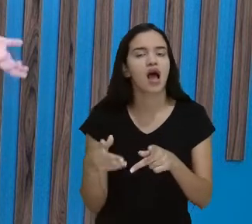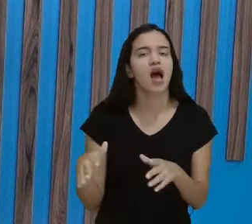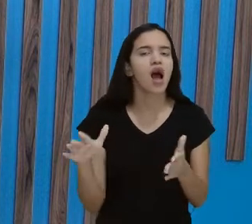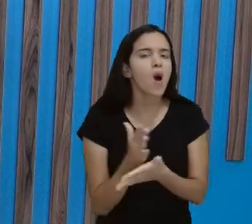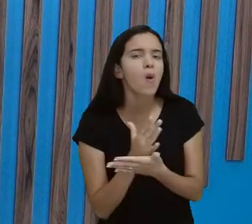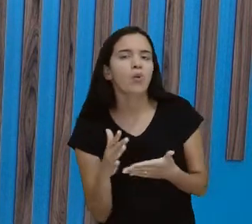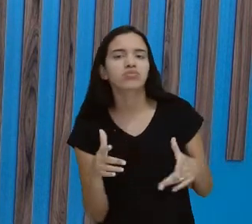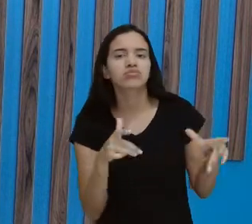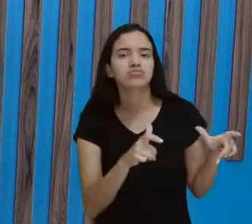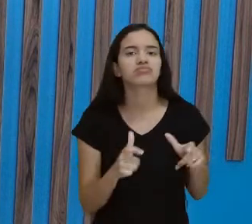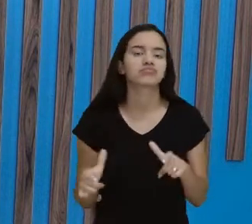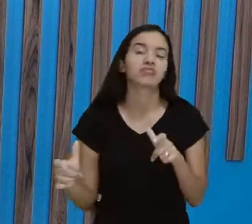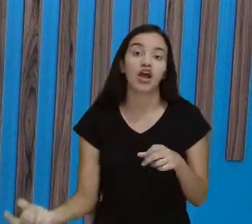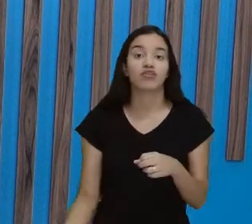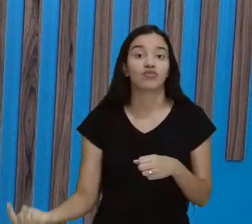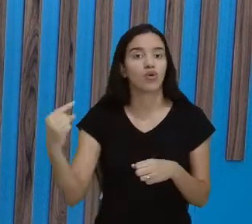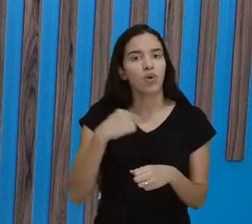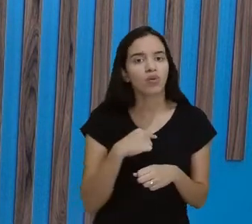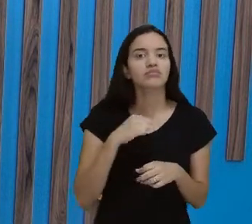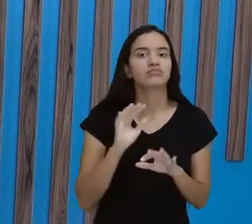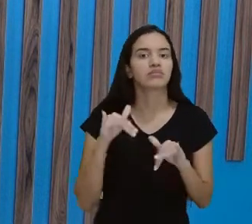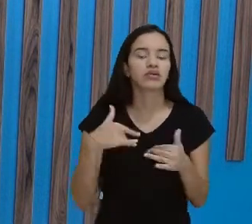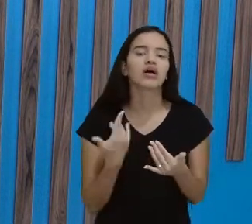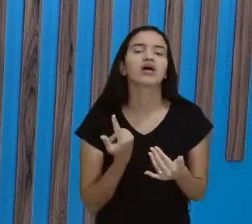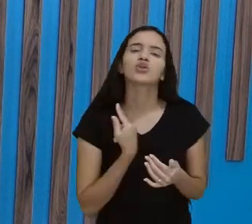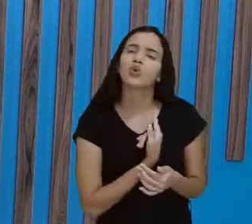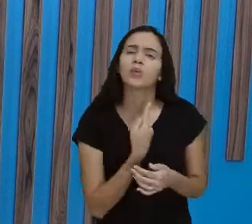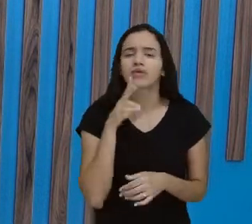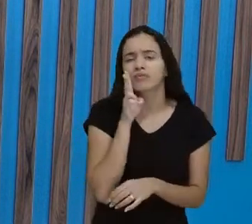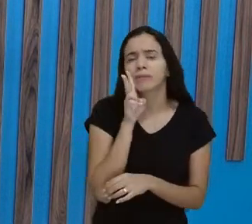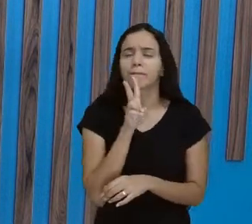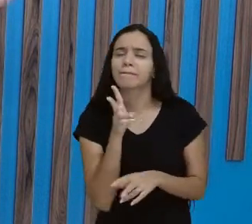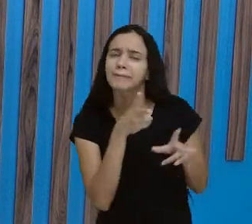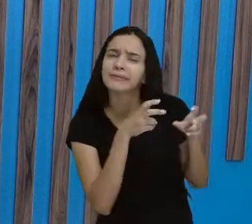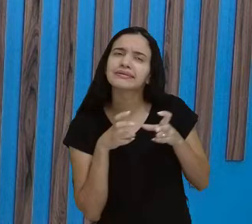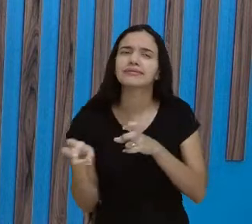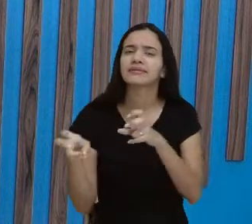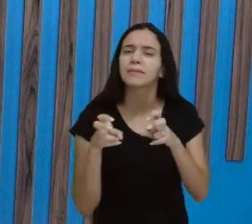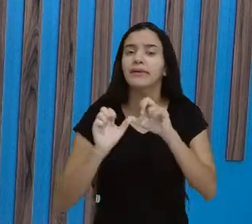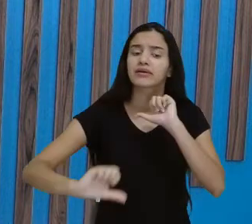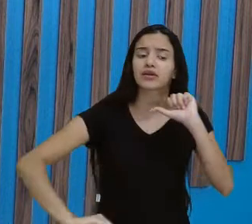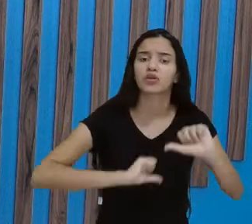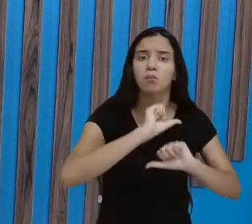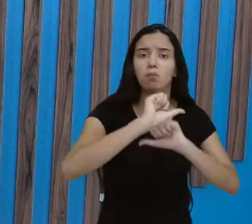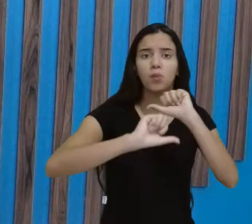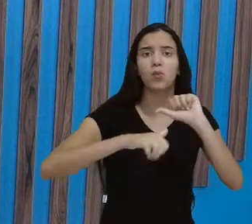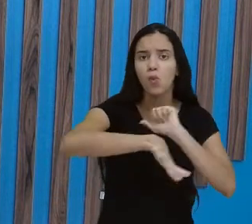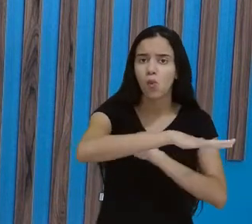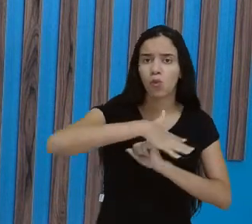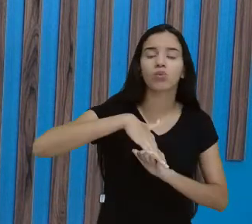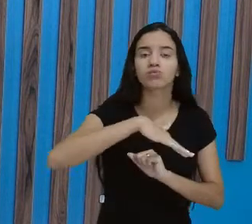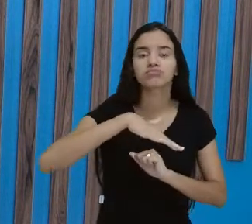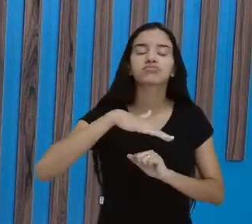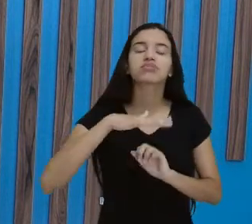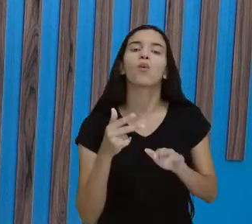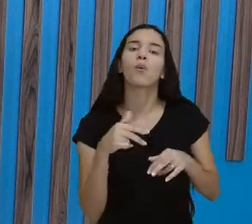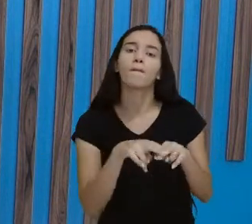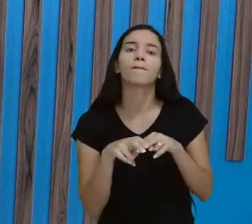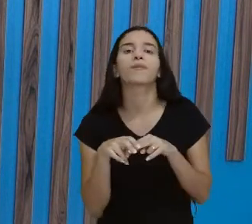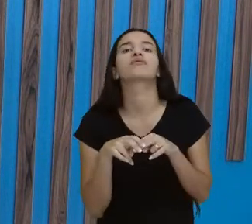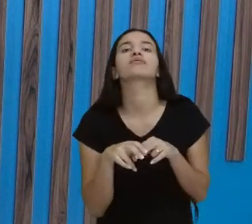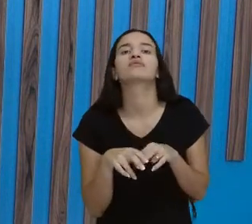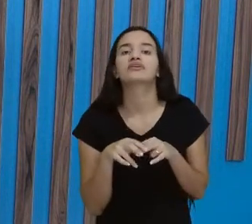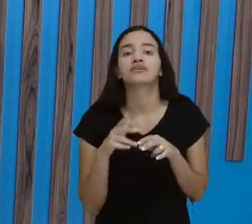se você volta lá, na maioria das vezes a gente pode observar que houve modificações nesse espaço, né? Por isso que ele se chama